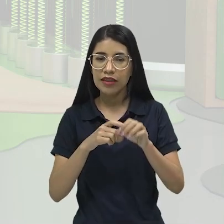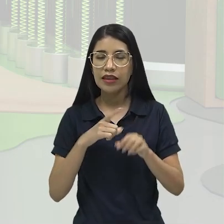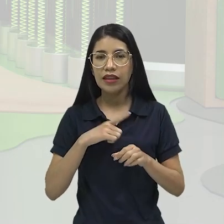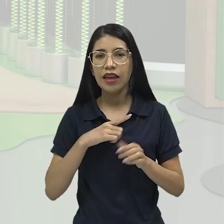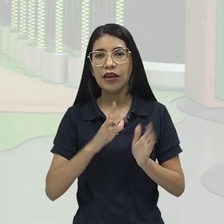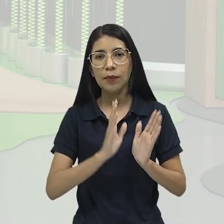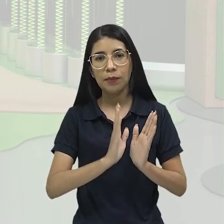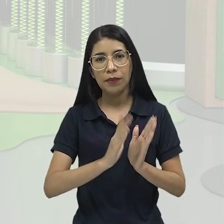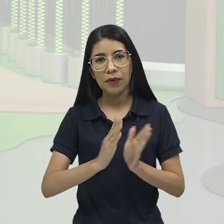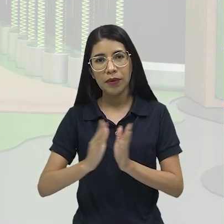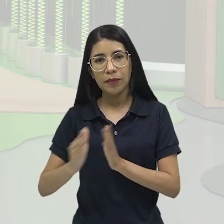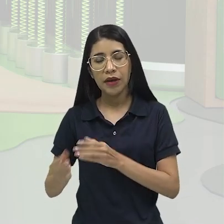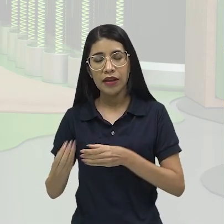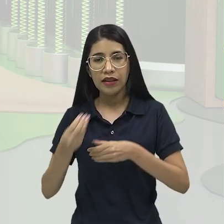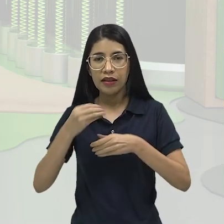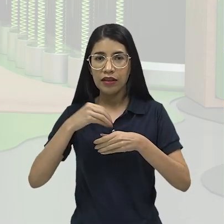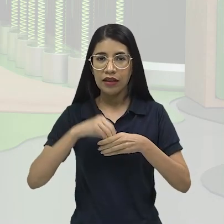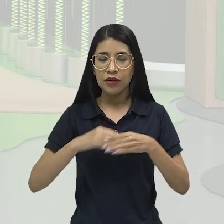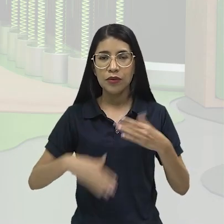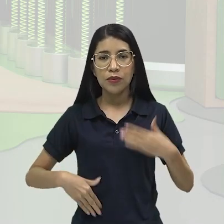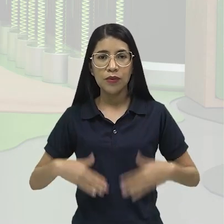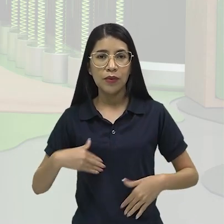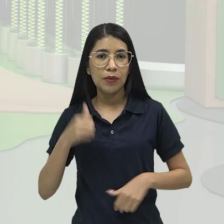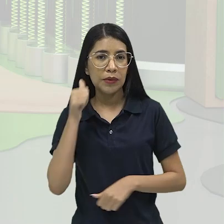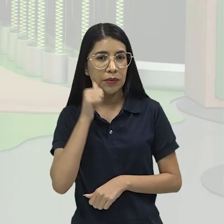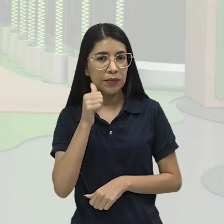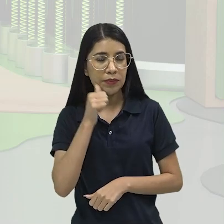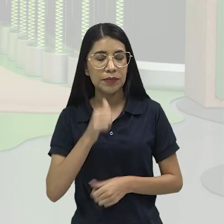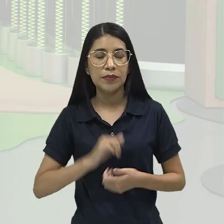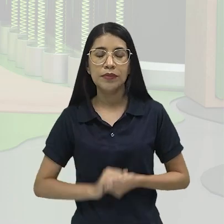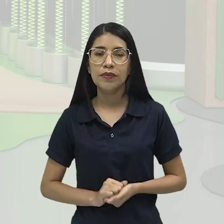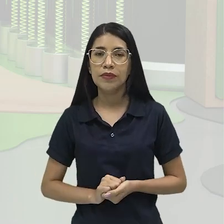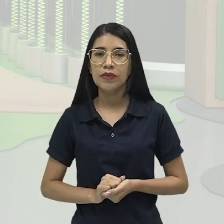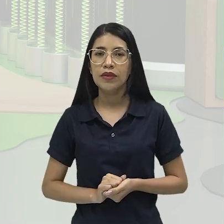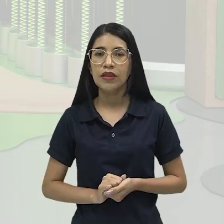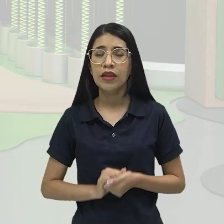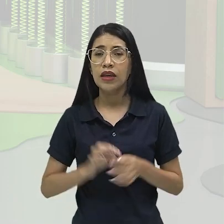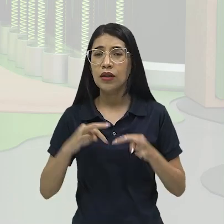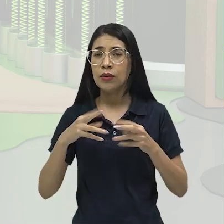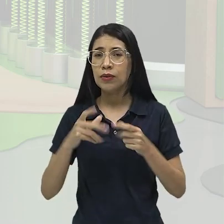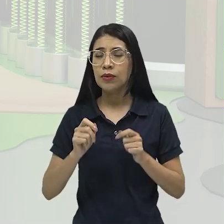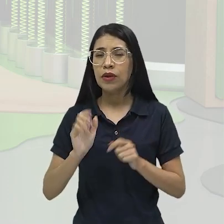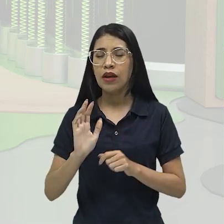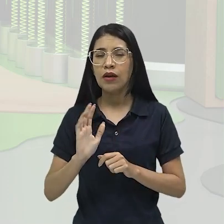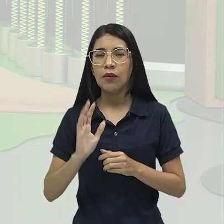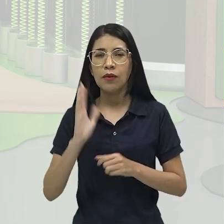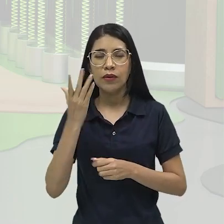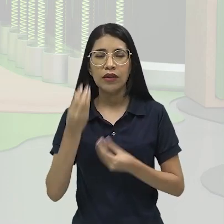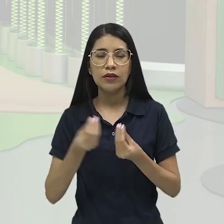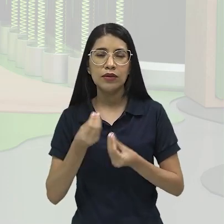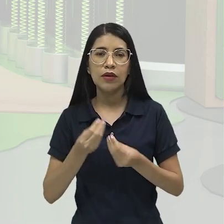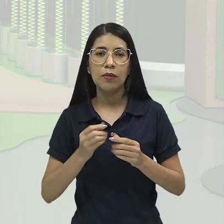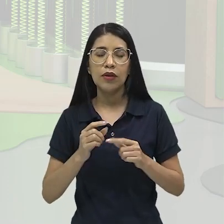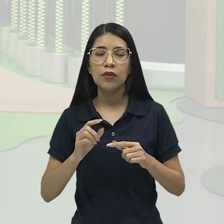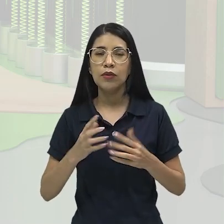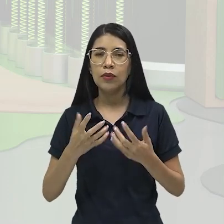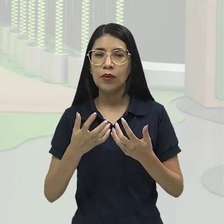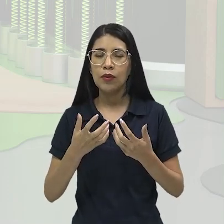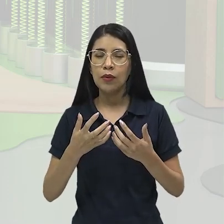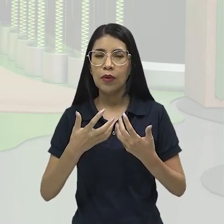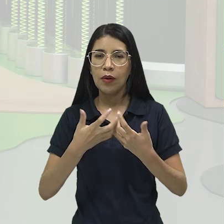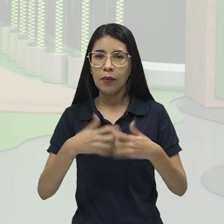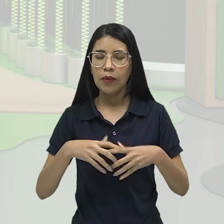eventos acontece dentro do organismo dessa mulher. E isso tudo vai acontecer no que a gente chama de aparelho